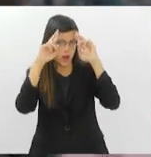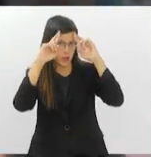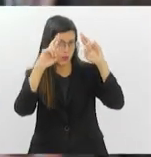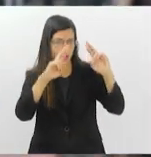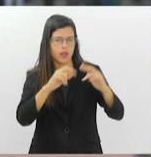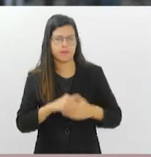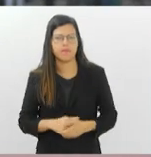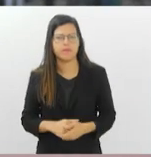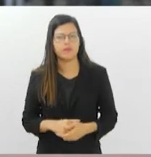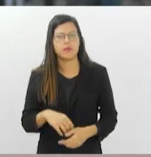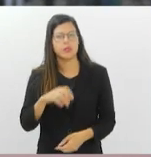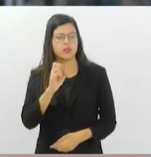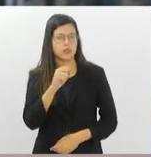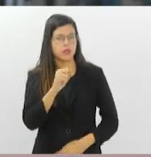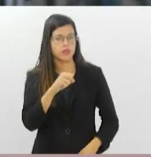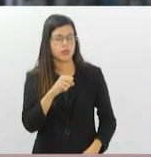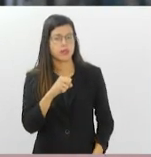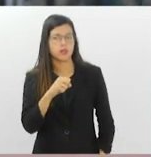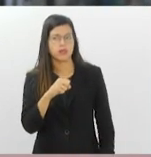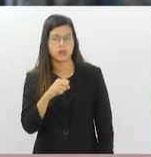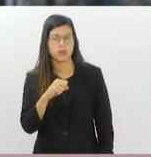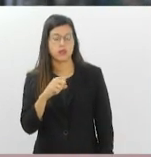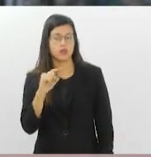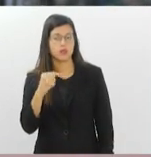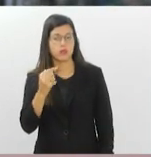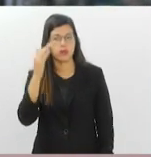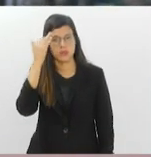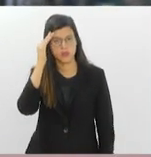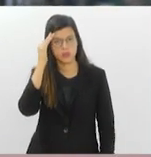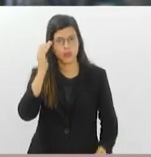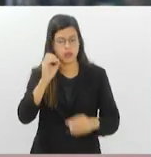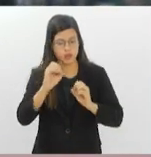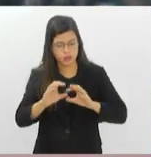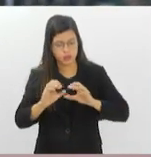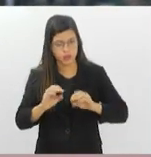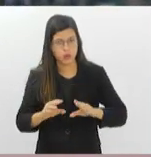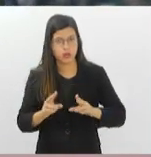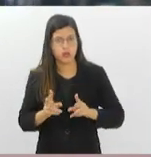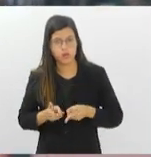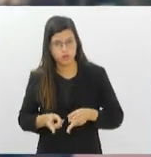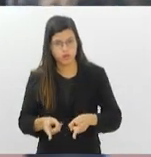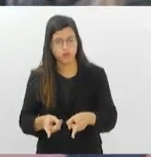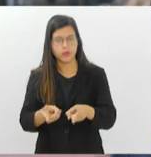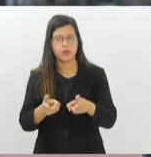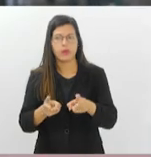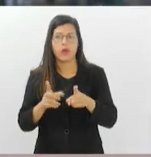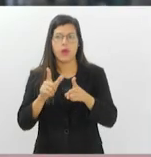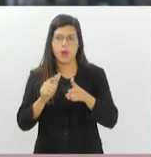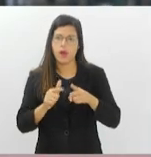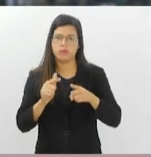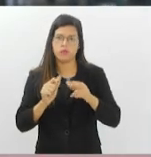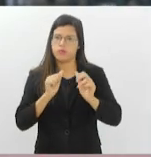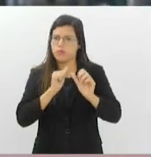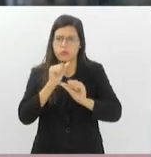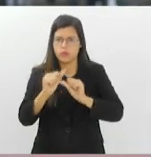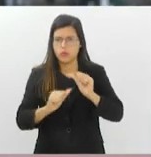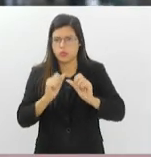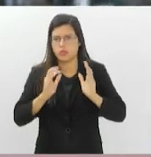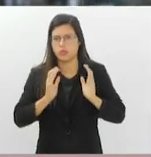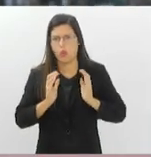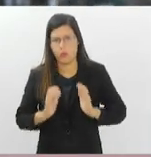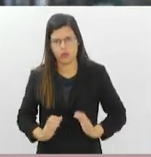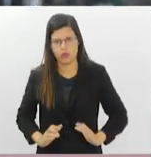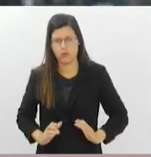e a gente eh entende que essa educação continuada é um fator preponderante para essa mudança de comportamento